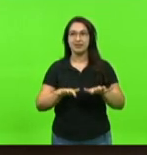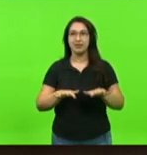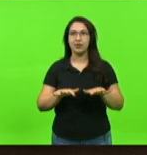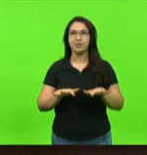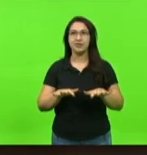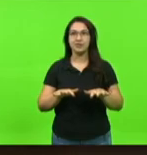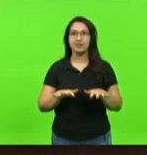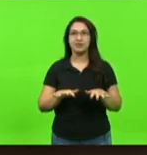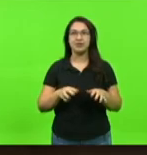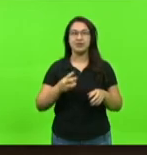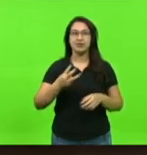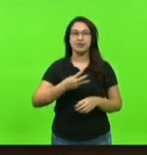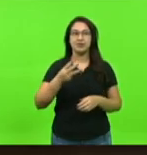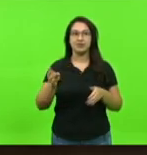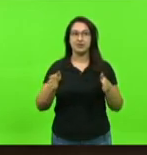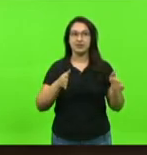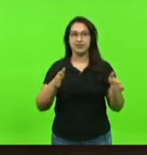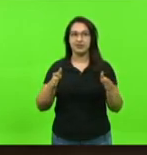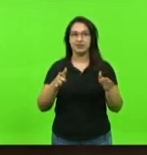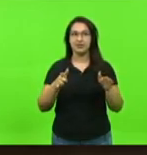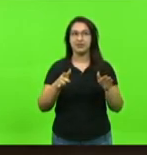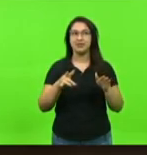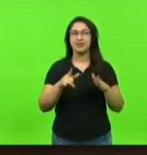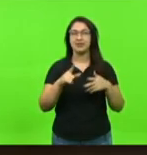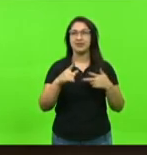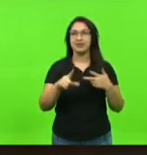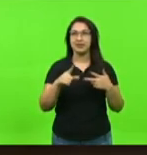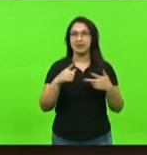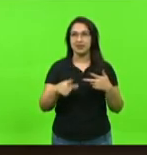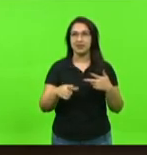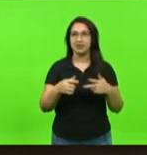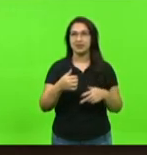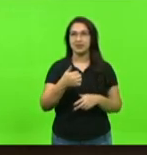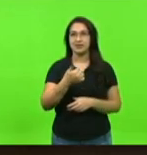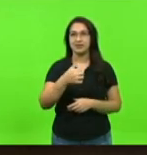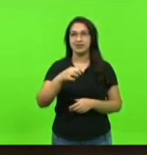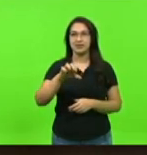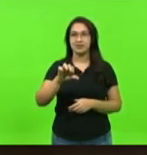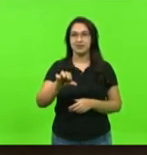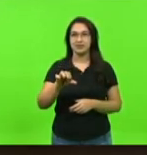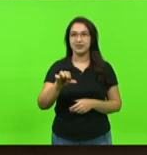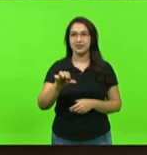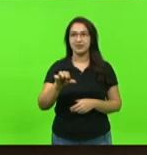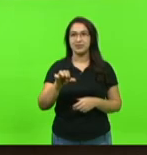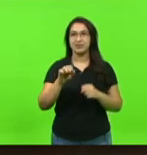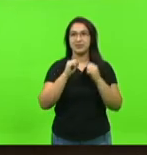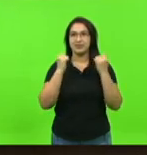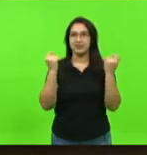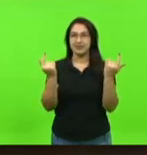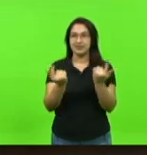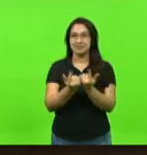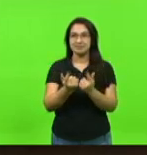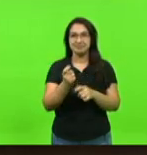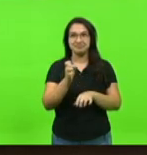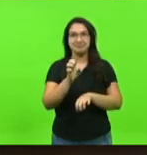3ª Sessão Legislativa da 19ª Legislatura da Assembleia Legislativa do Estado de Santa Catarina,